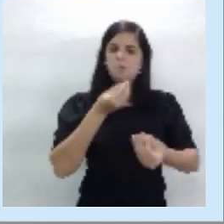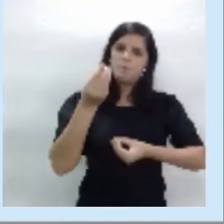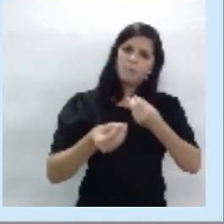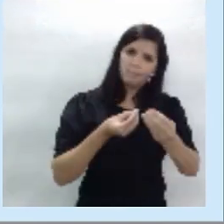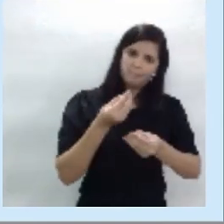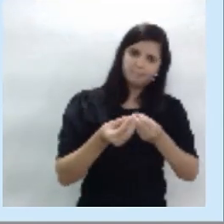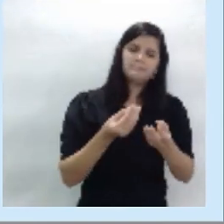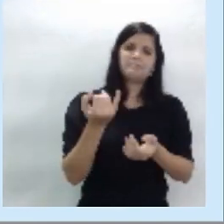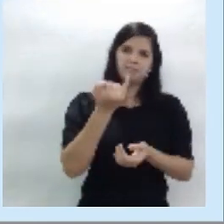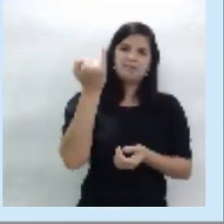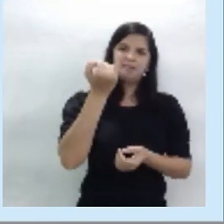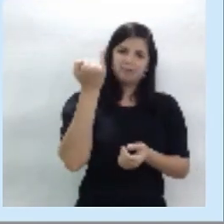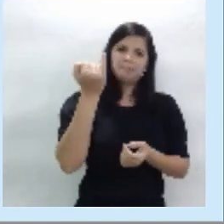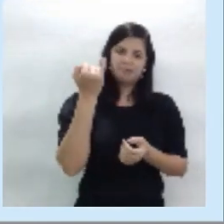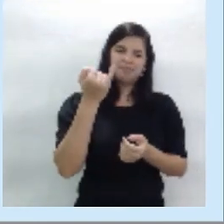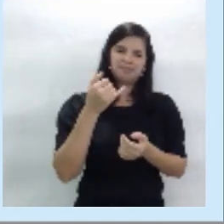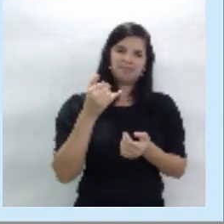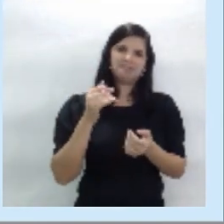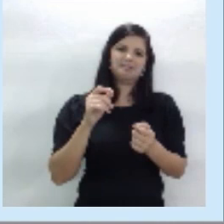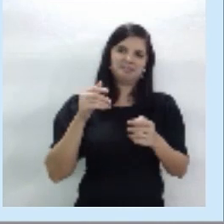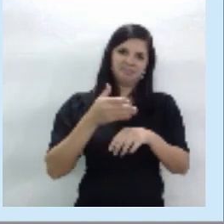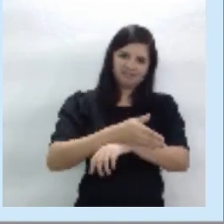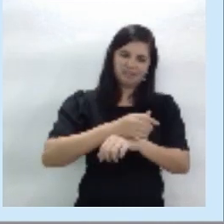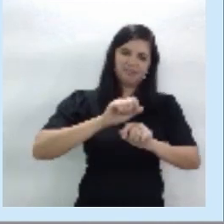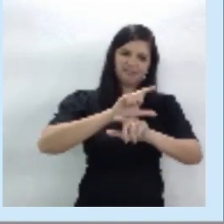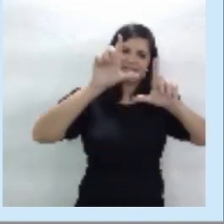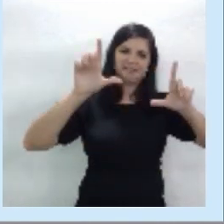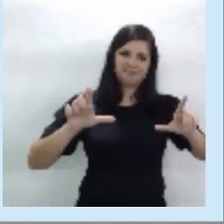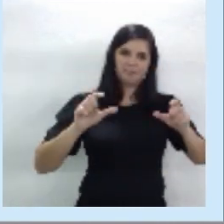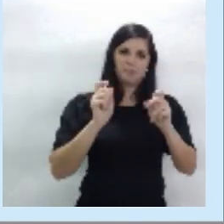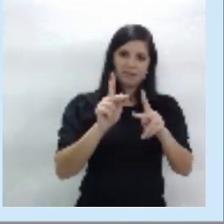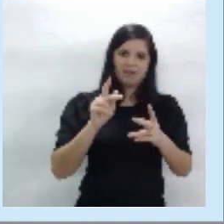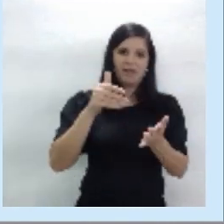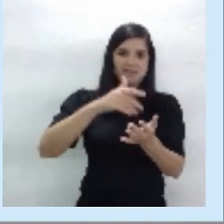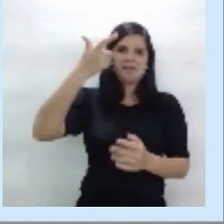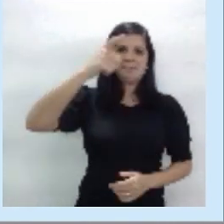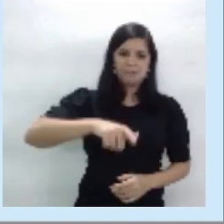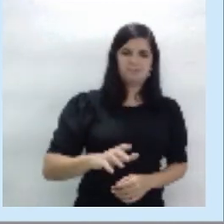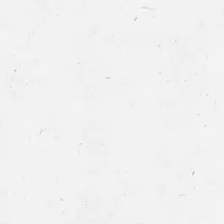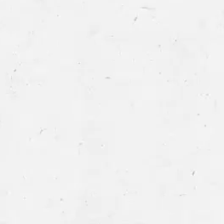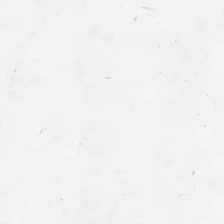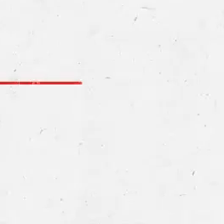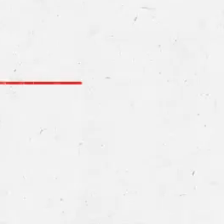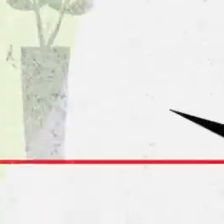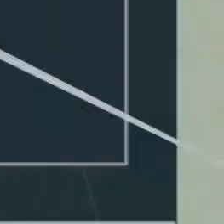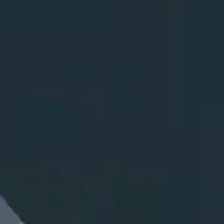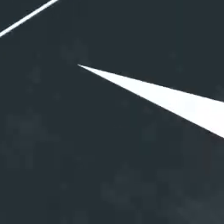interessante que vocês vão até lá e acessem. Ok, sexto ano. Até uma próxima. Valeu!